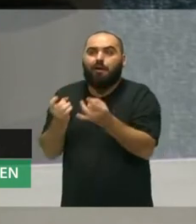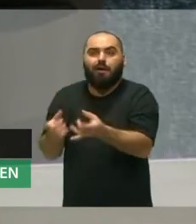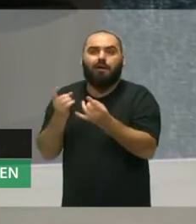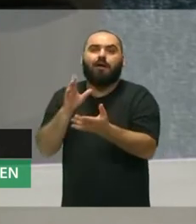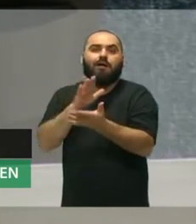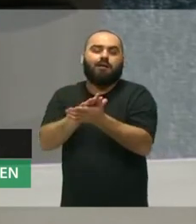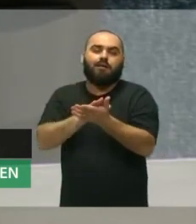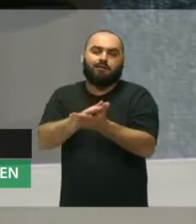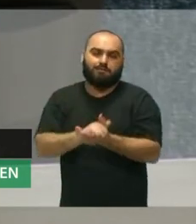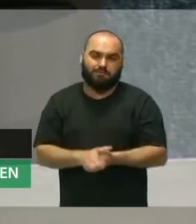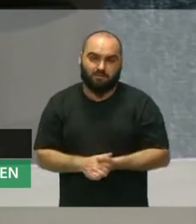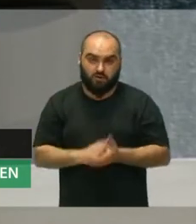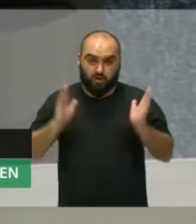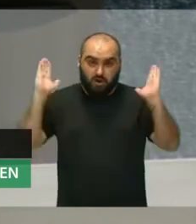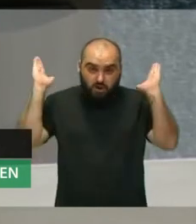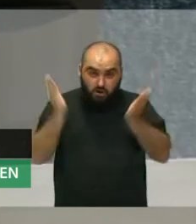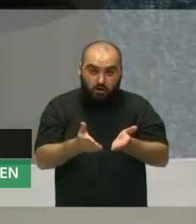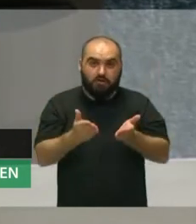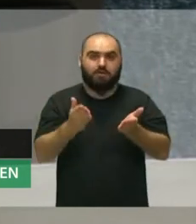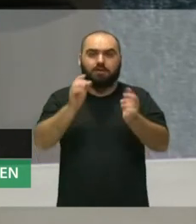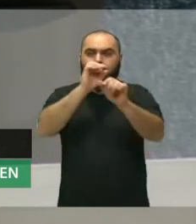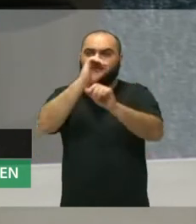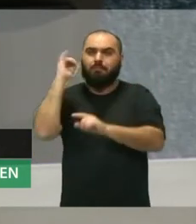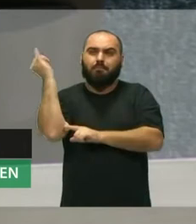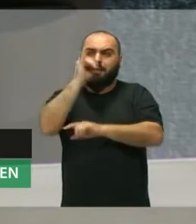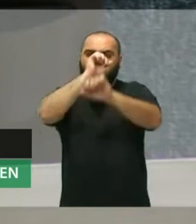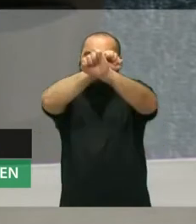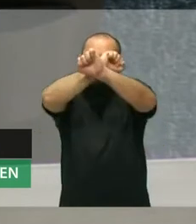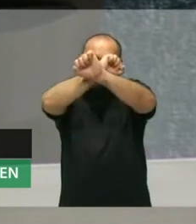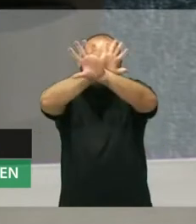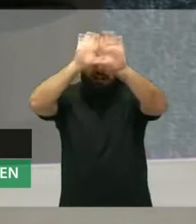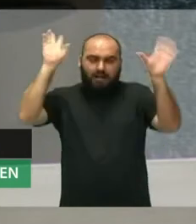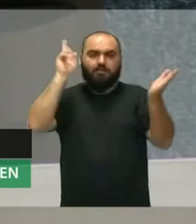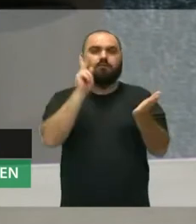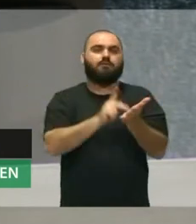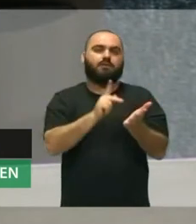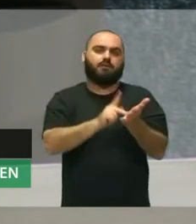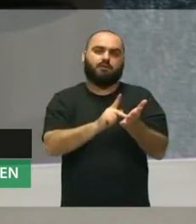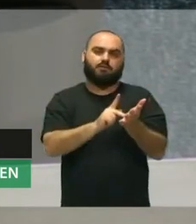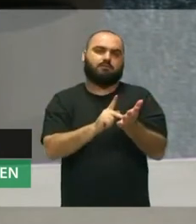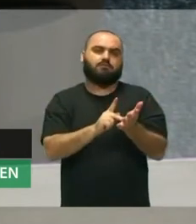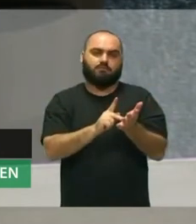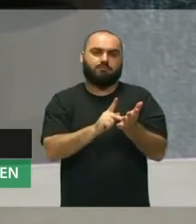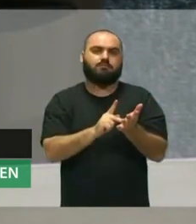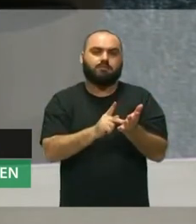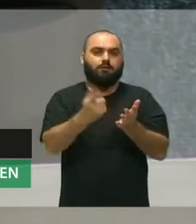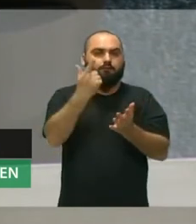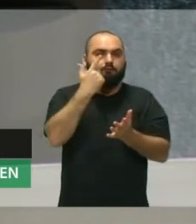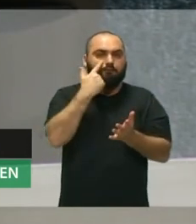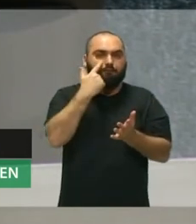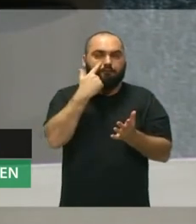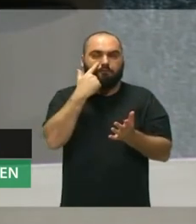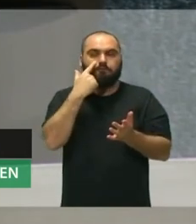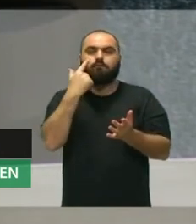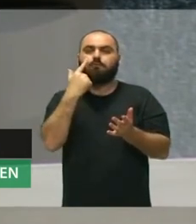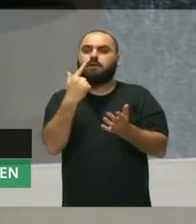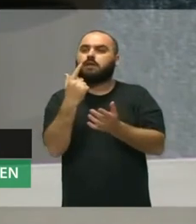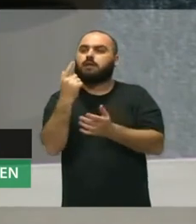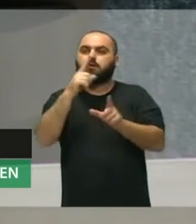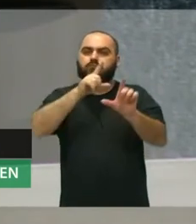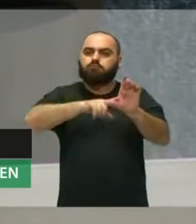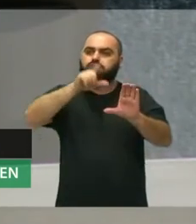muitas vezes vai ser muito importante esse esclarecimento por parte do Marieta, trazer os dados, trazer os valores. Aqui, como o